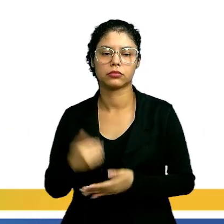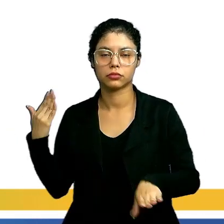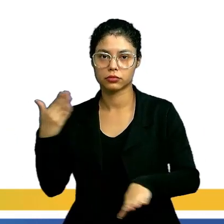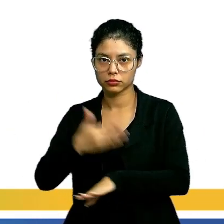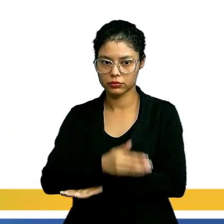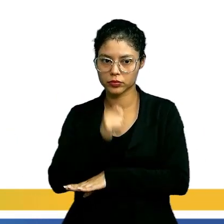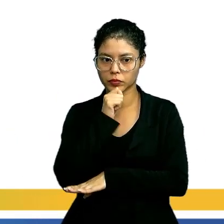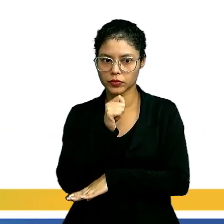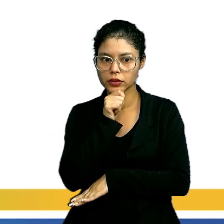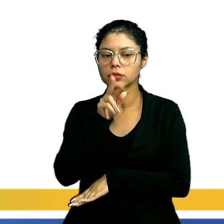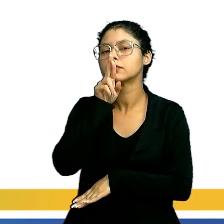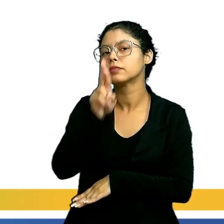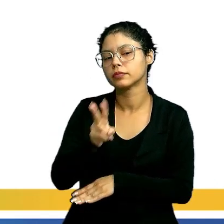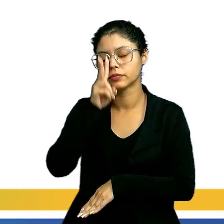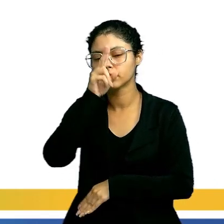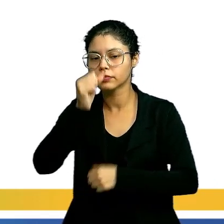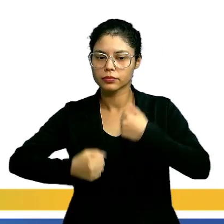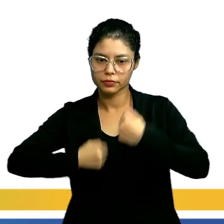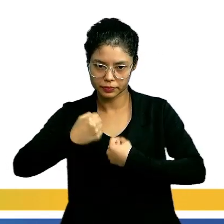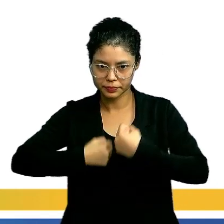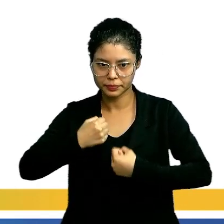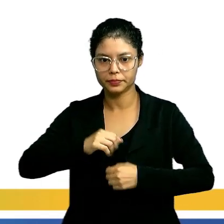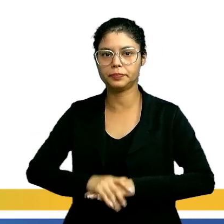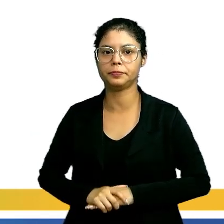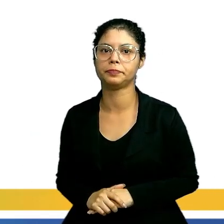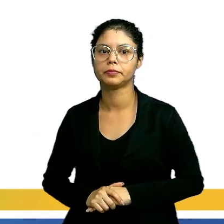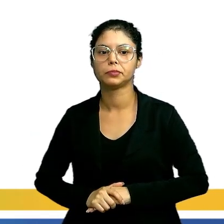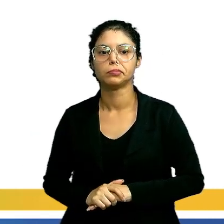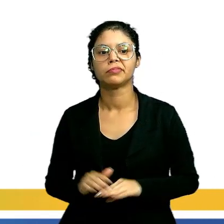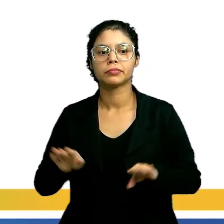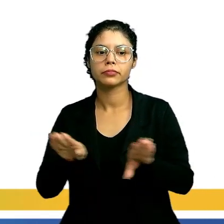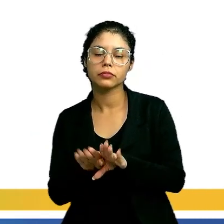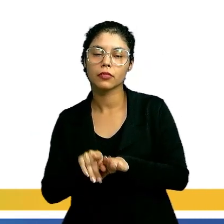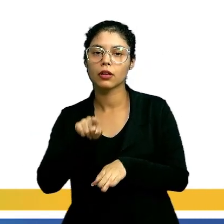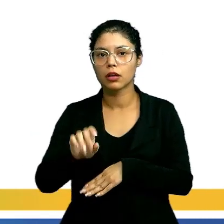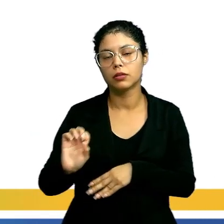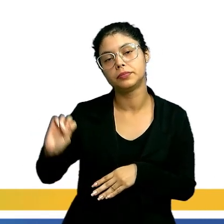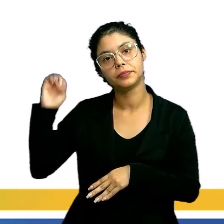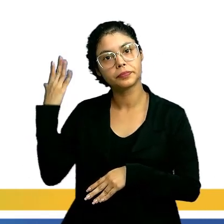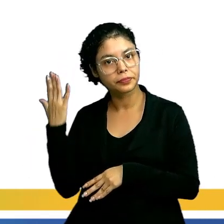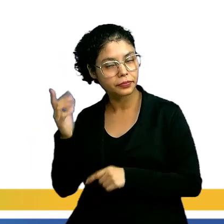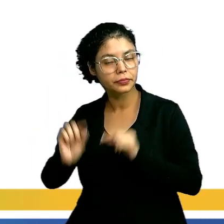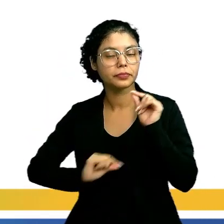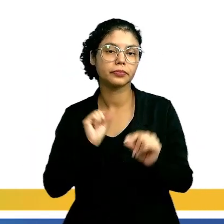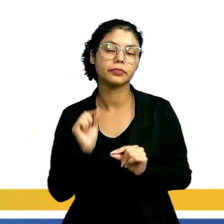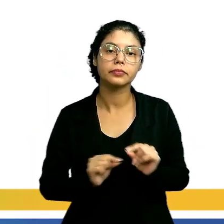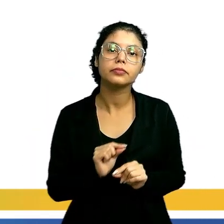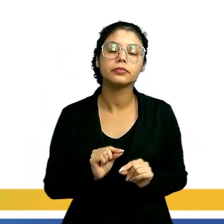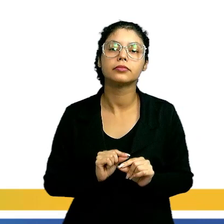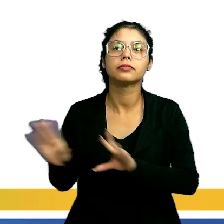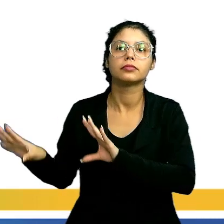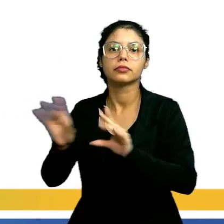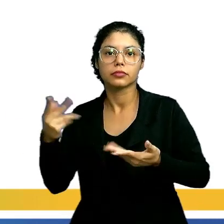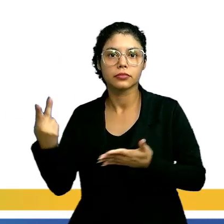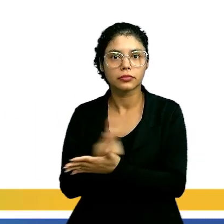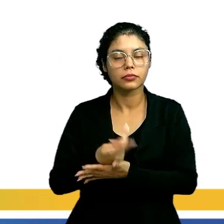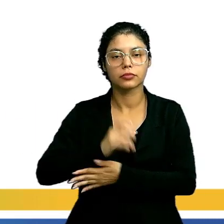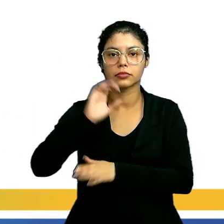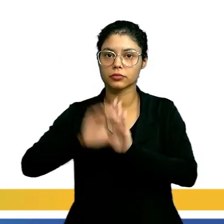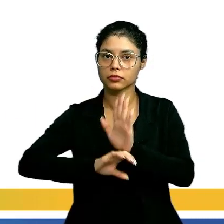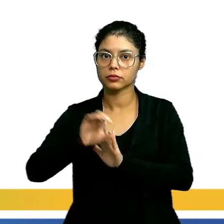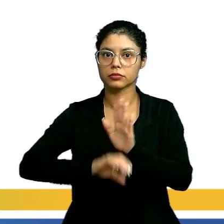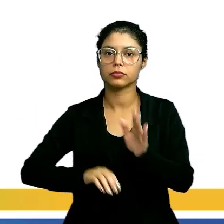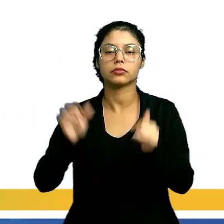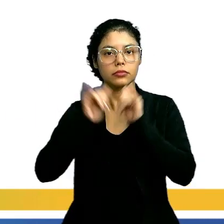de contato ela não interfere no cálculo da força de atrito. Dessa forma, trata-se de um erro conceitual